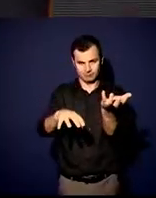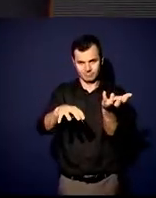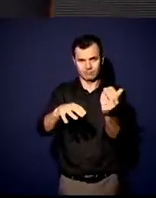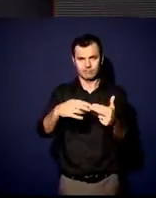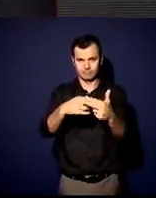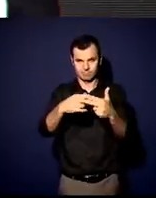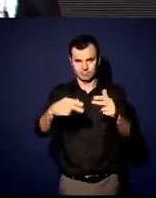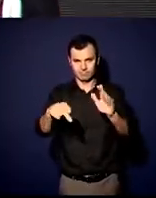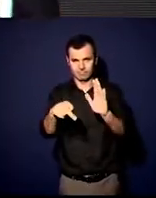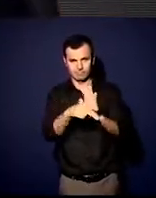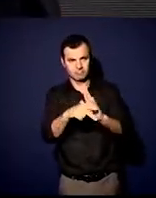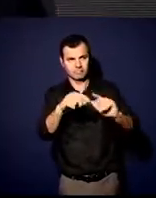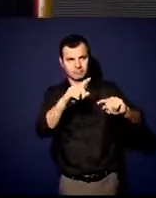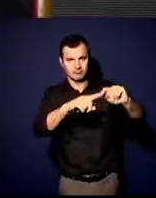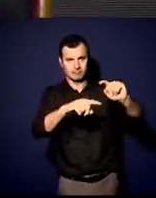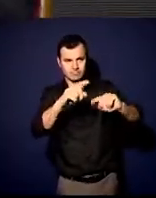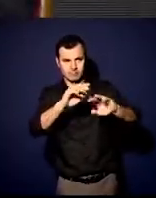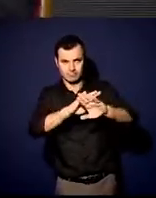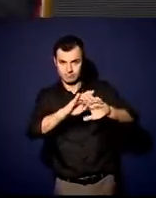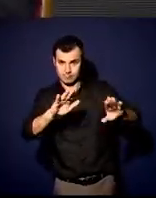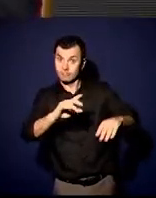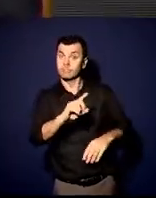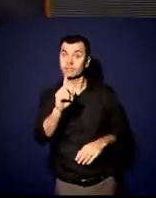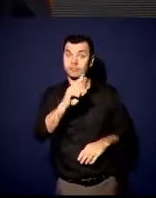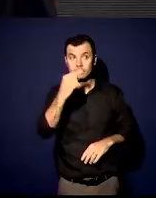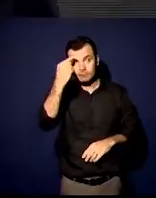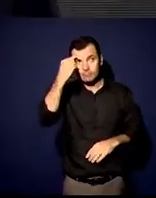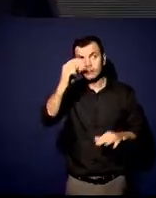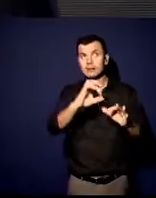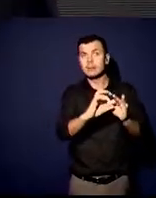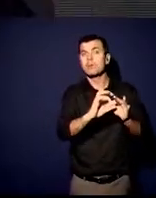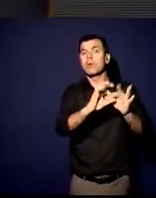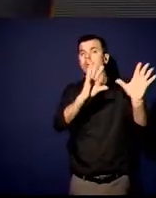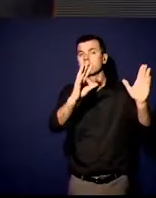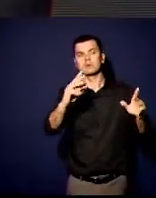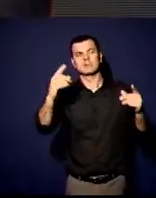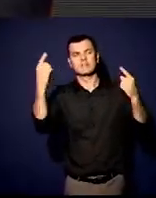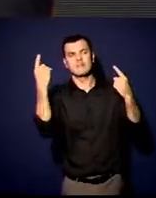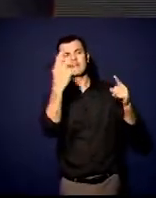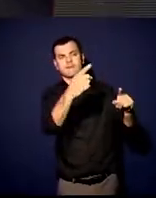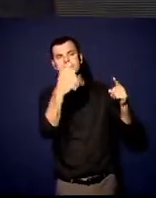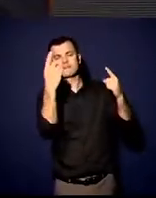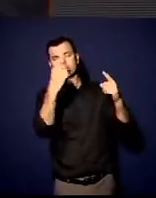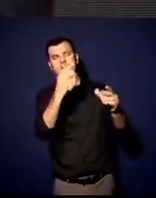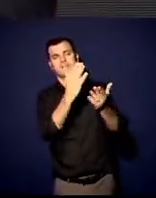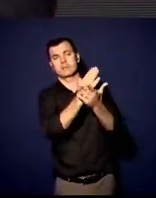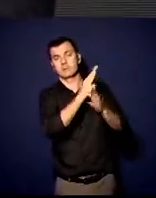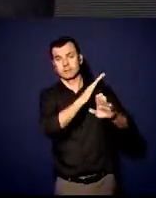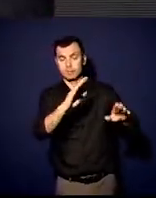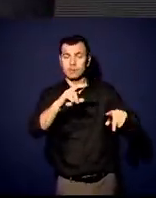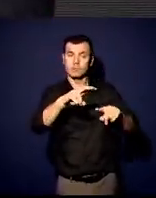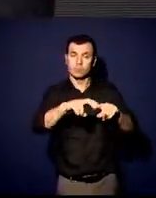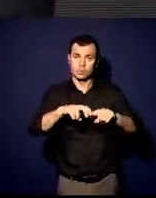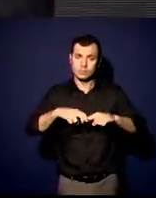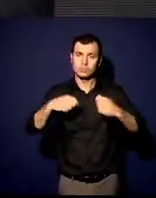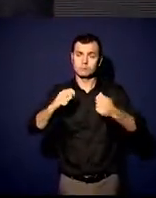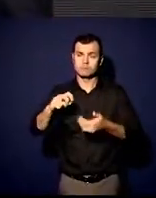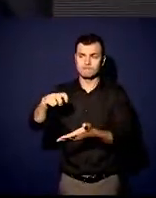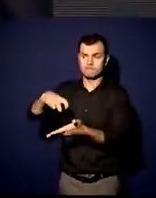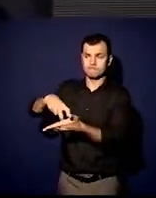ele foi subjetivo na democracia e isso tem que ser punido com muito Rigor para que jamais aconteça no Brasil